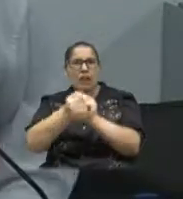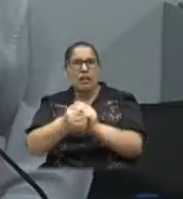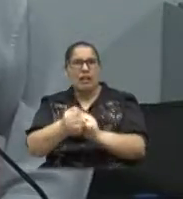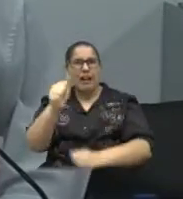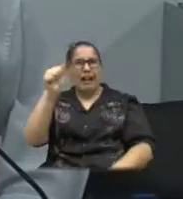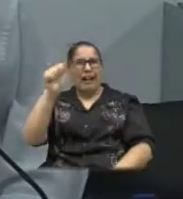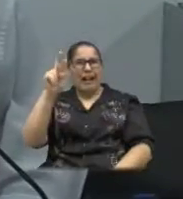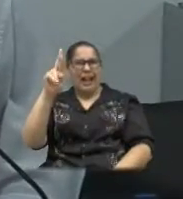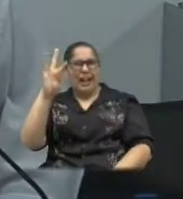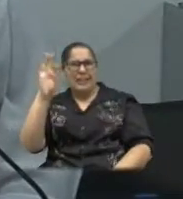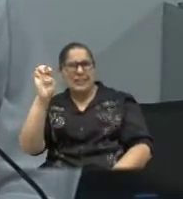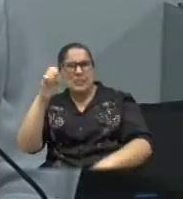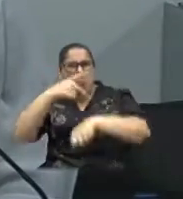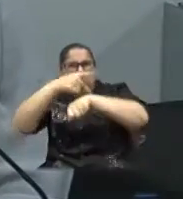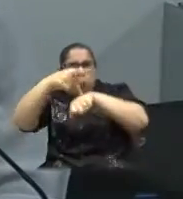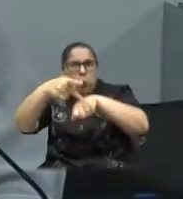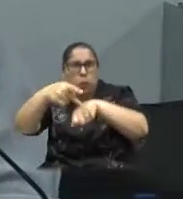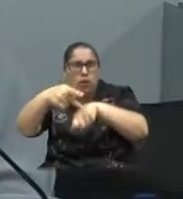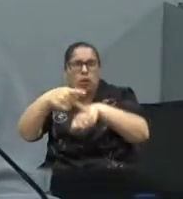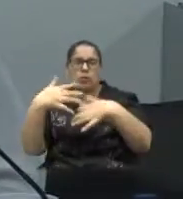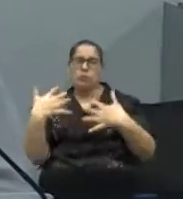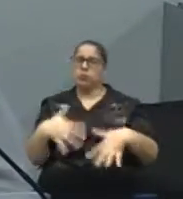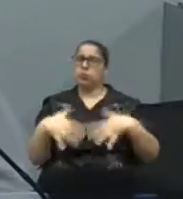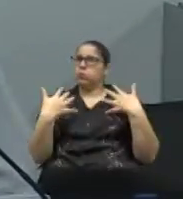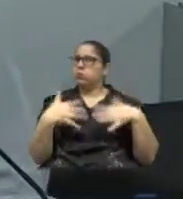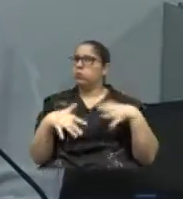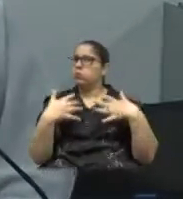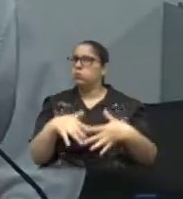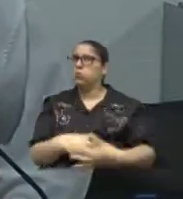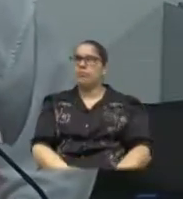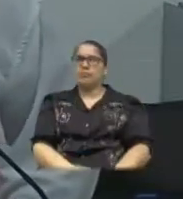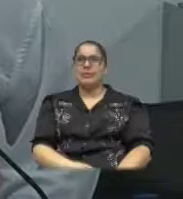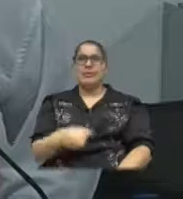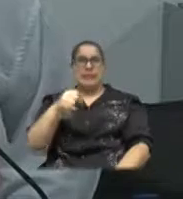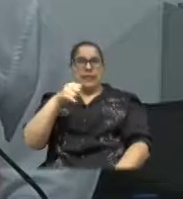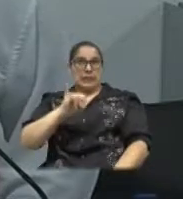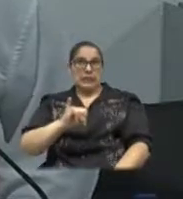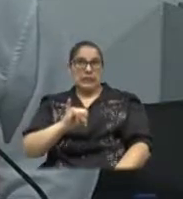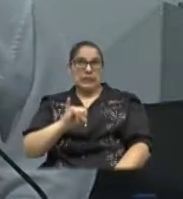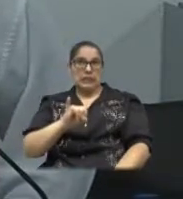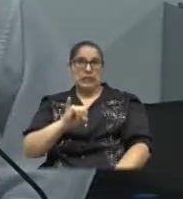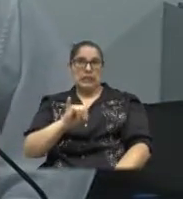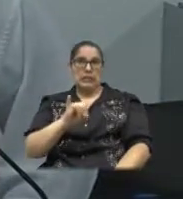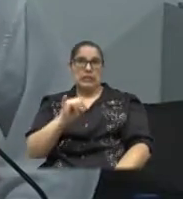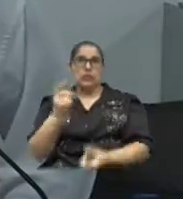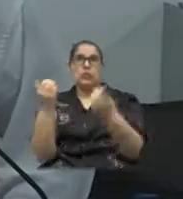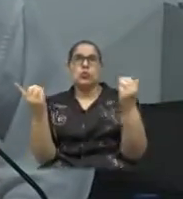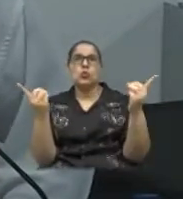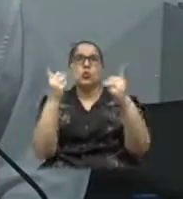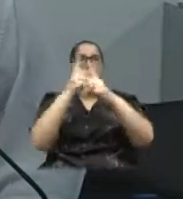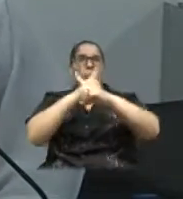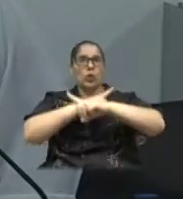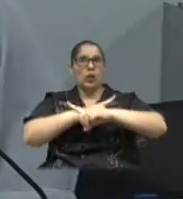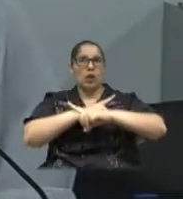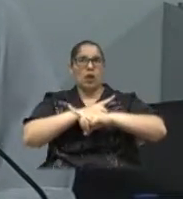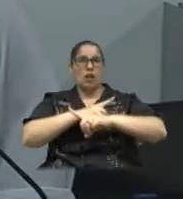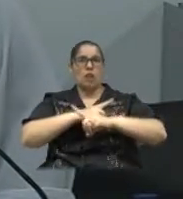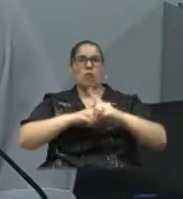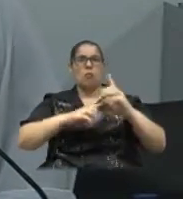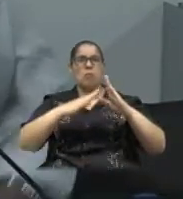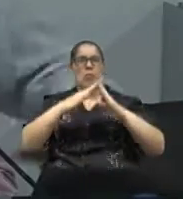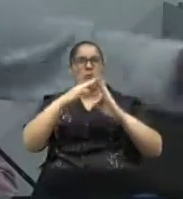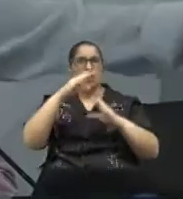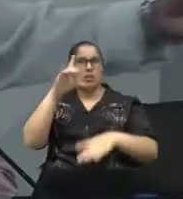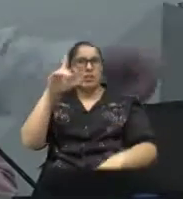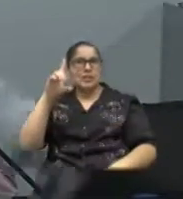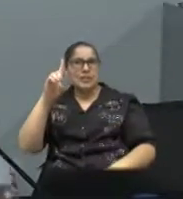aqui é arte pura. Ai, se fosse uma igreja evangélica que tivesse feito essa amostra cultural,